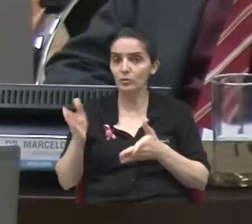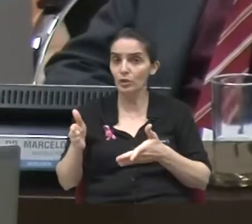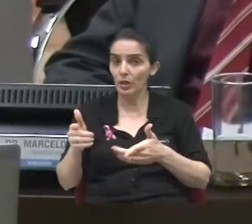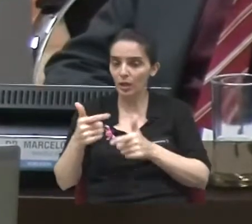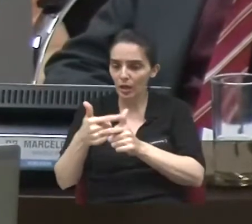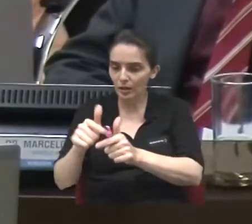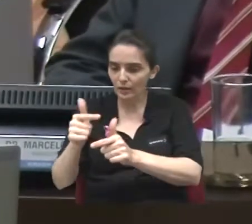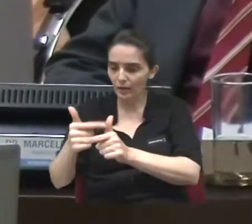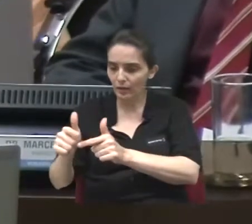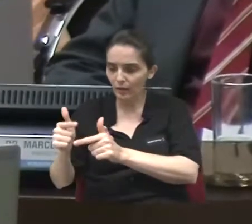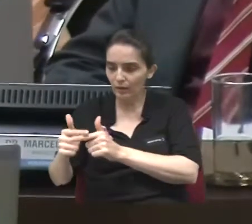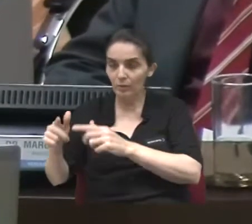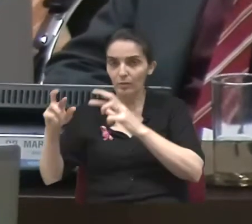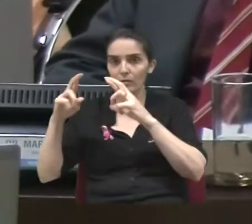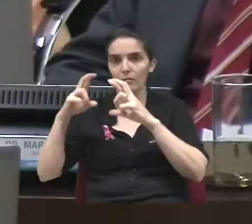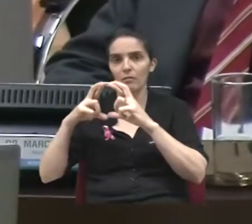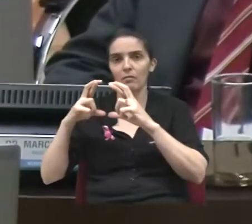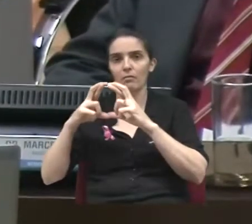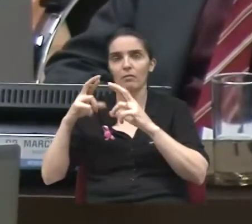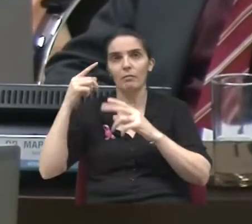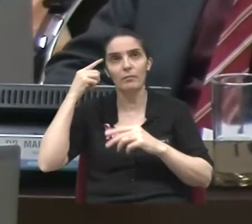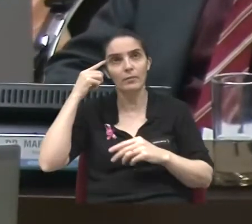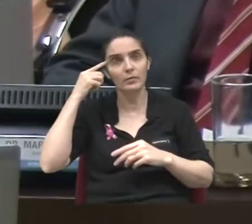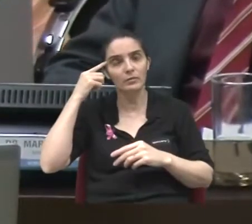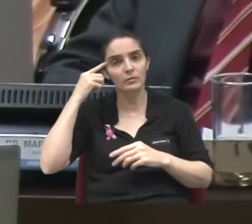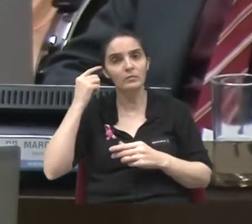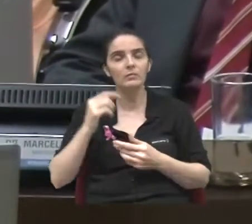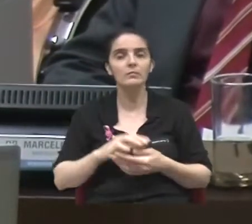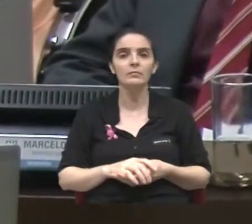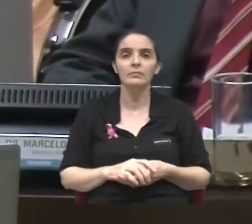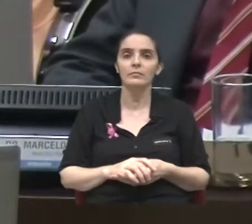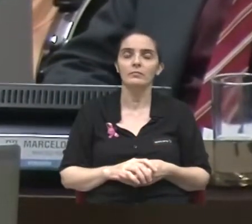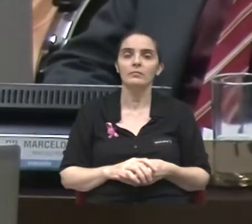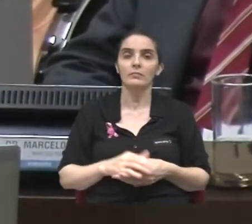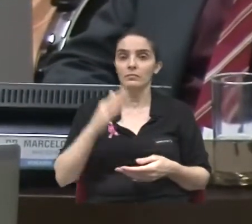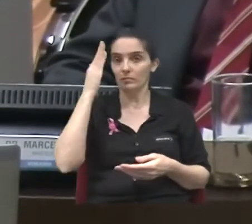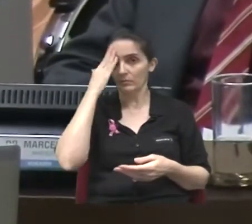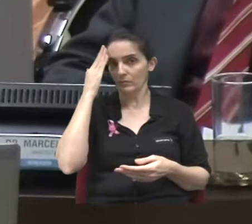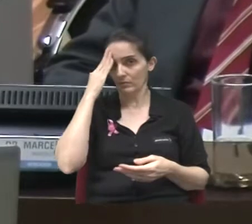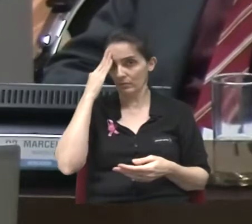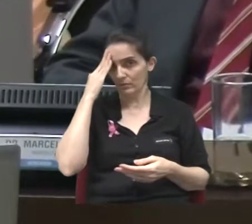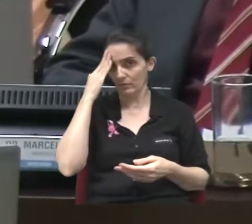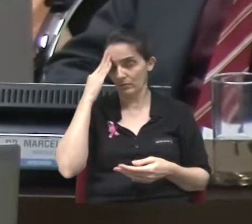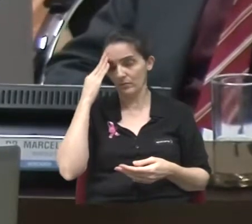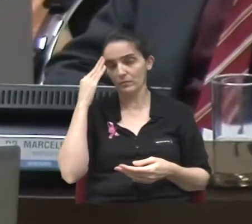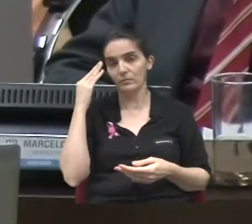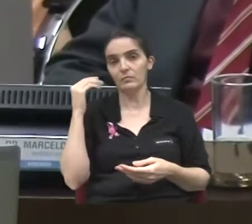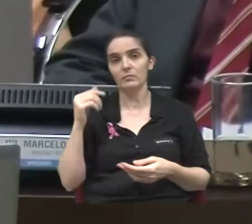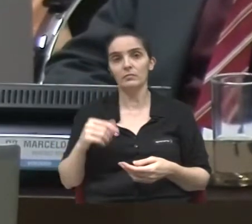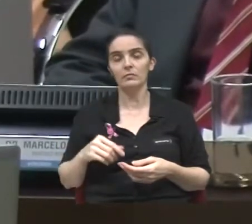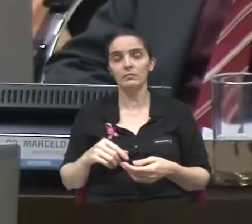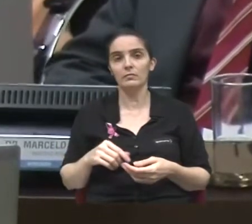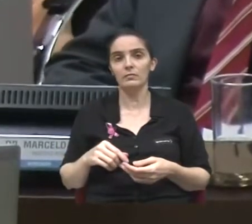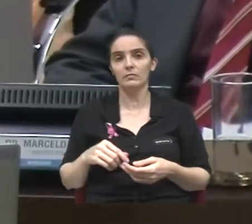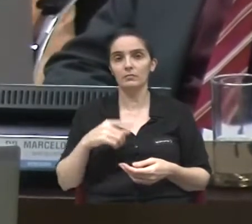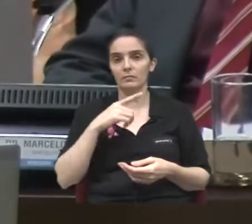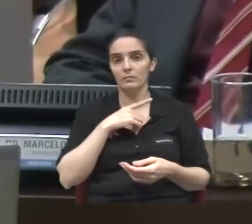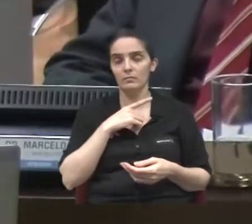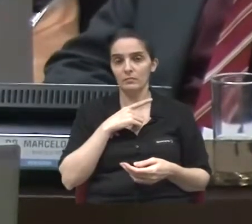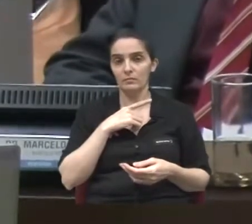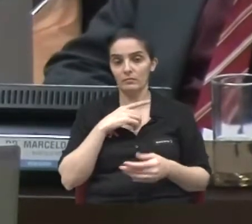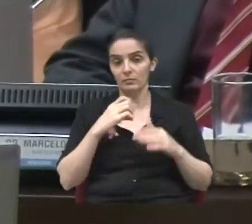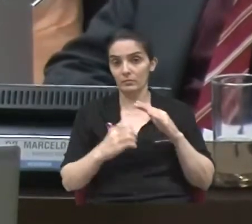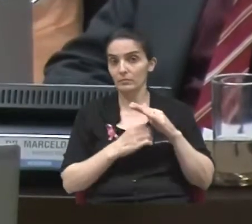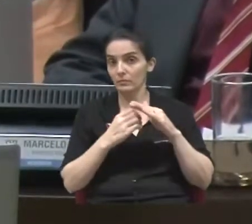pensando nessa reciclagem do nosso lixo. Sabemos que aqui nós temos uma cooperativa, né, e tem outro